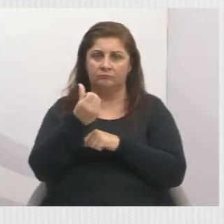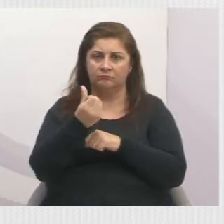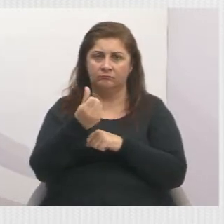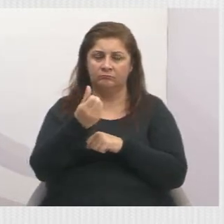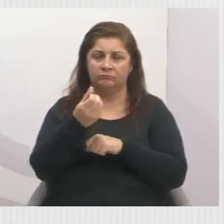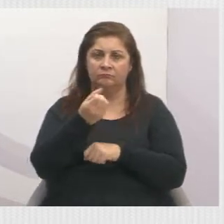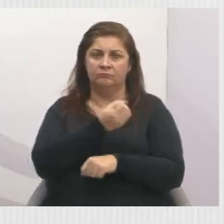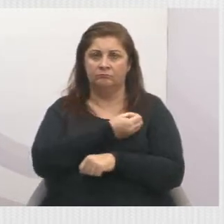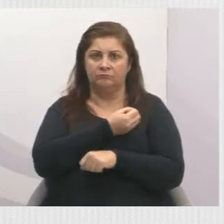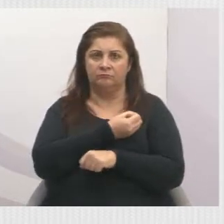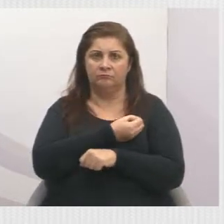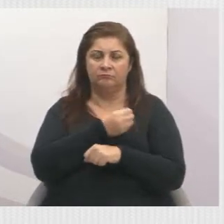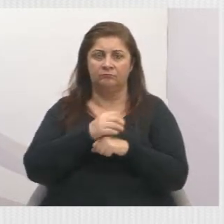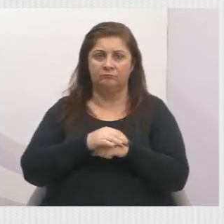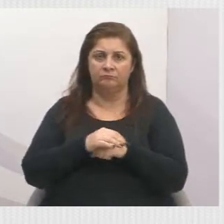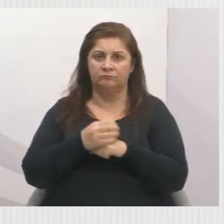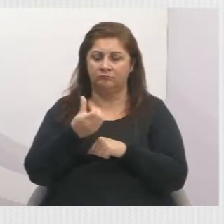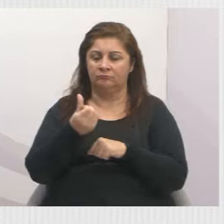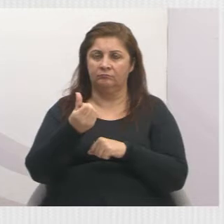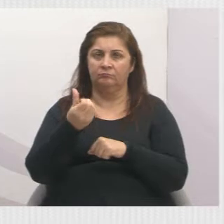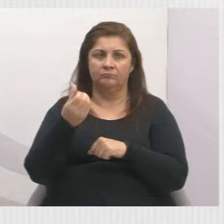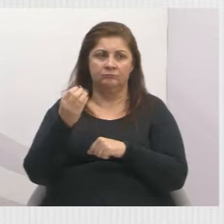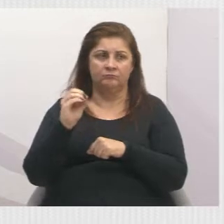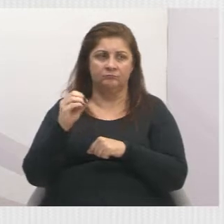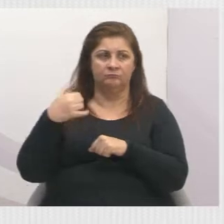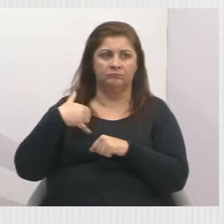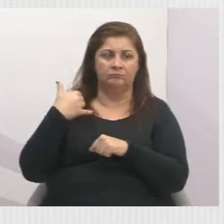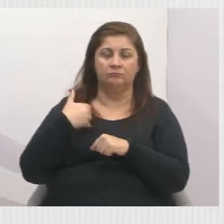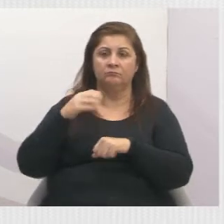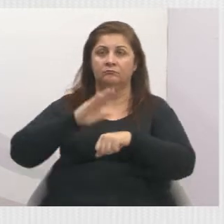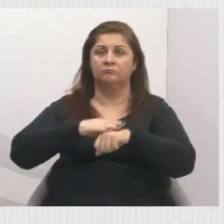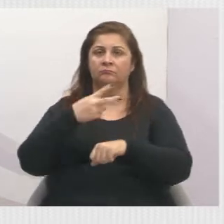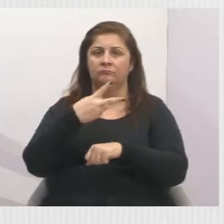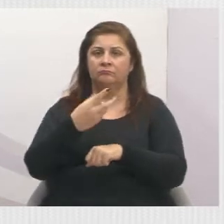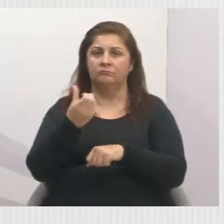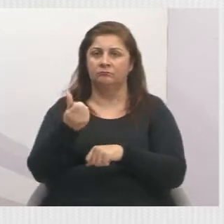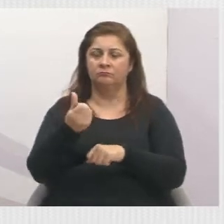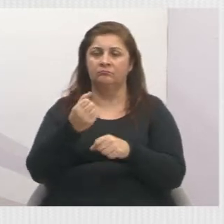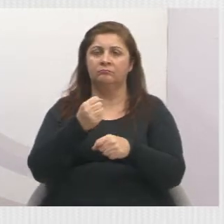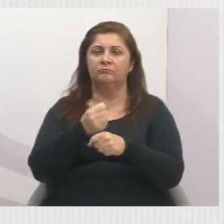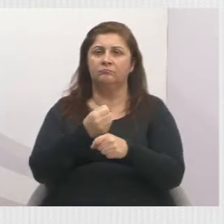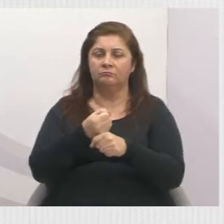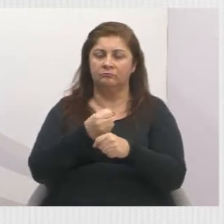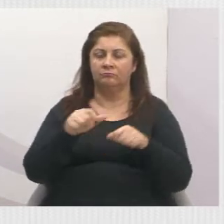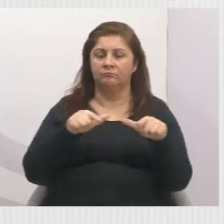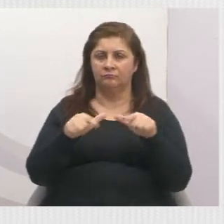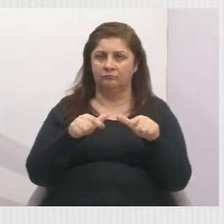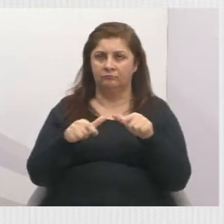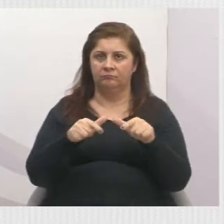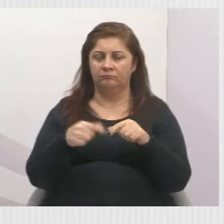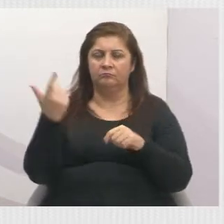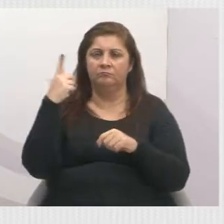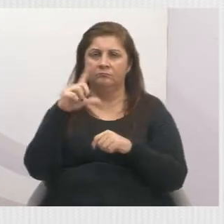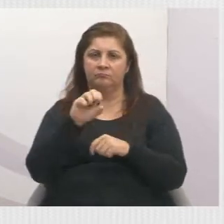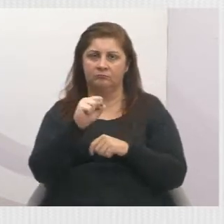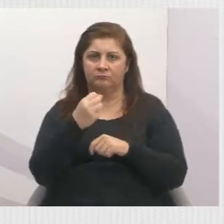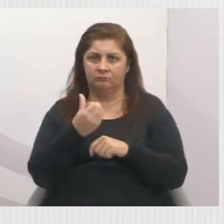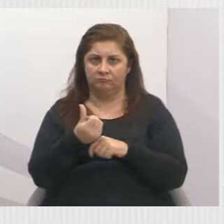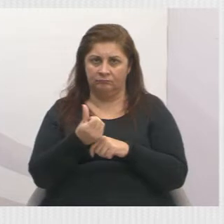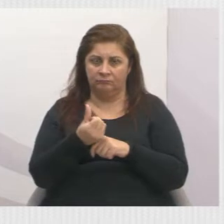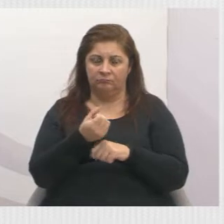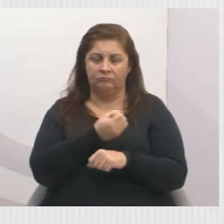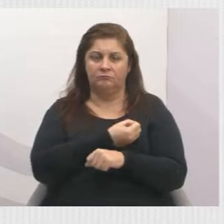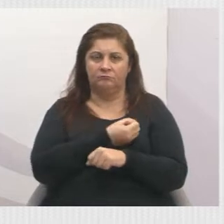mínimo. Então, ele teria que ter 60 anos de idade e mais 26 anos de contribuição para dar 86 pontos no mínimo, para